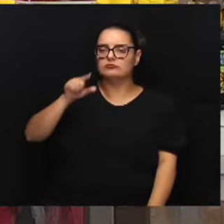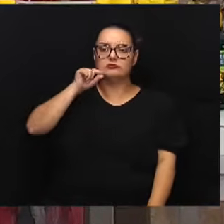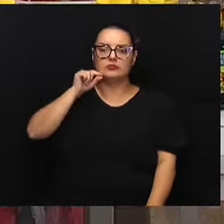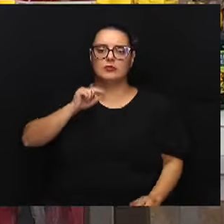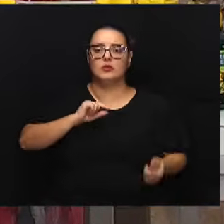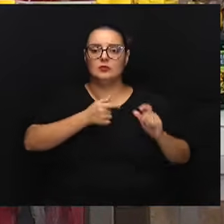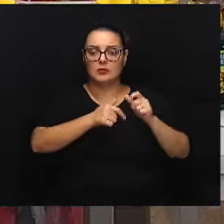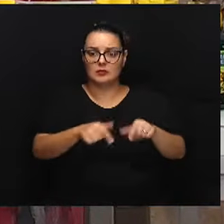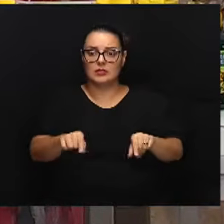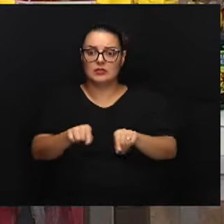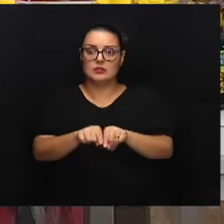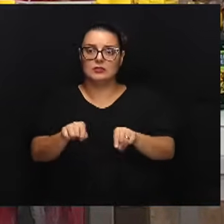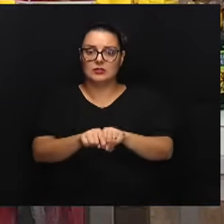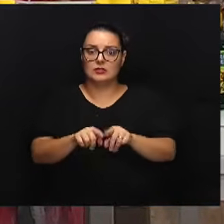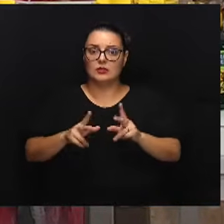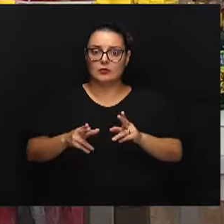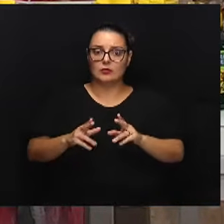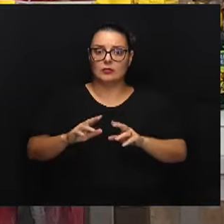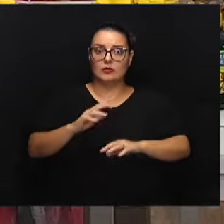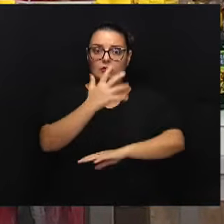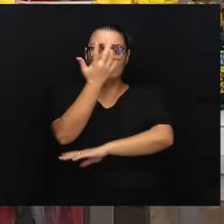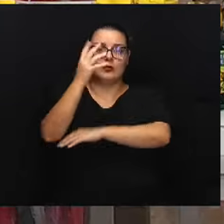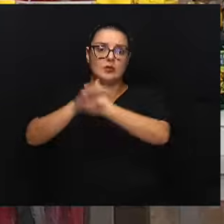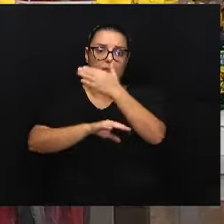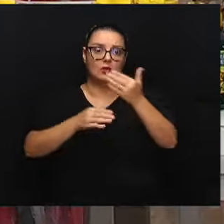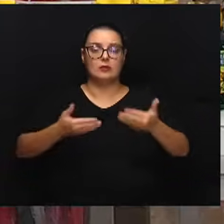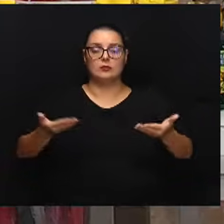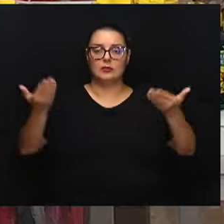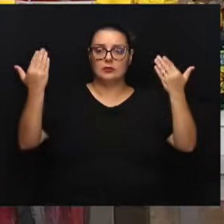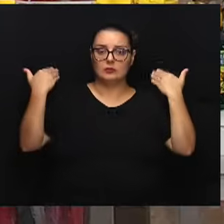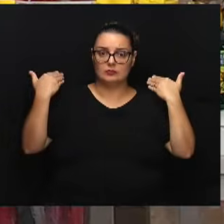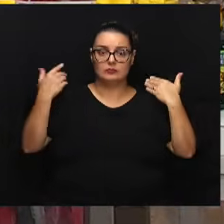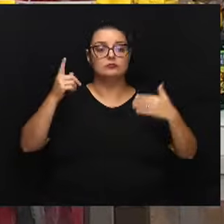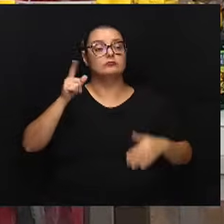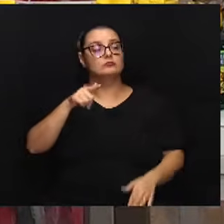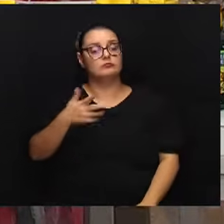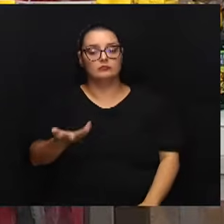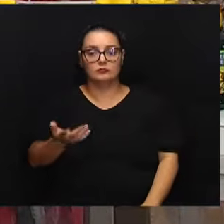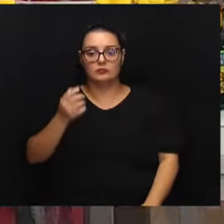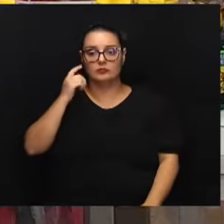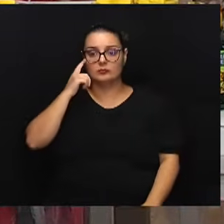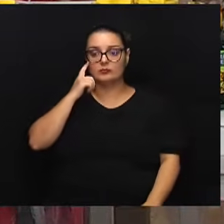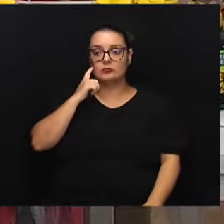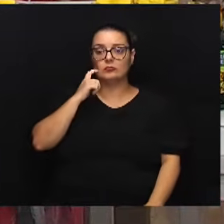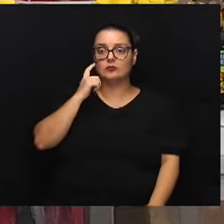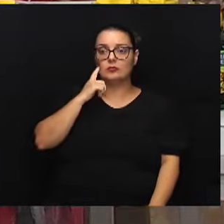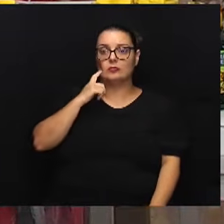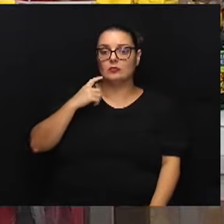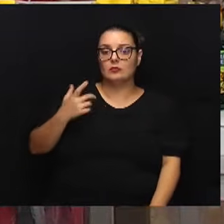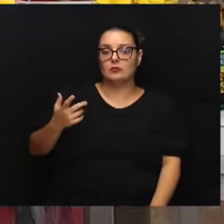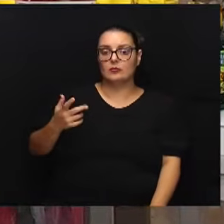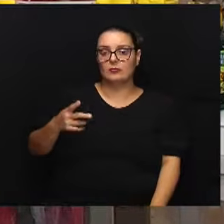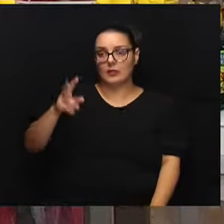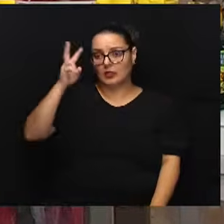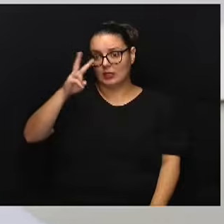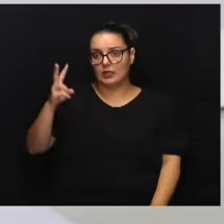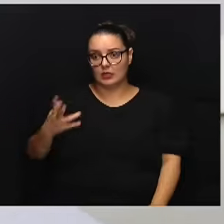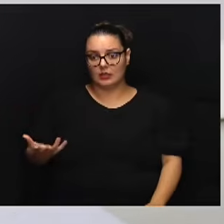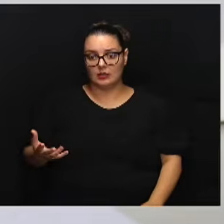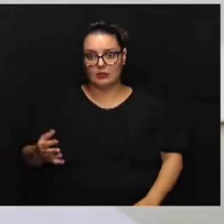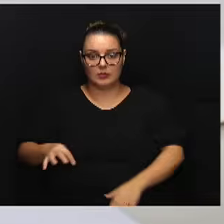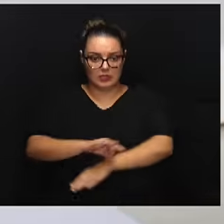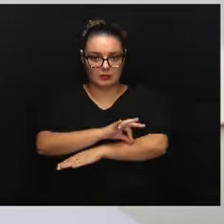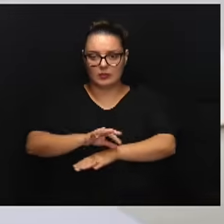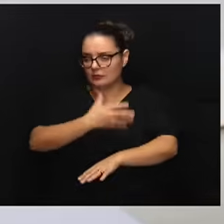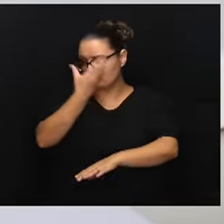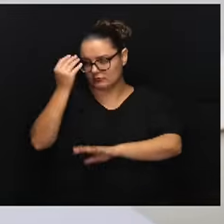também a gente vai criar como se fosse uma paisagem de fundo. Ou seja, por exemplo, aqui de fundo, lembra da régua? Esqueçam a